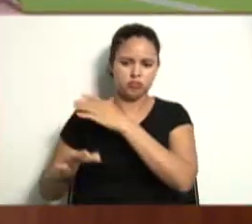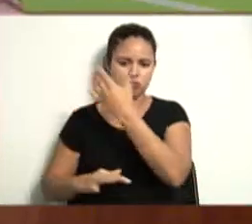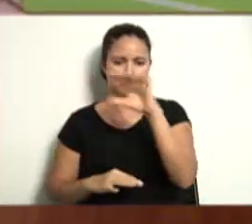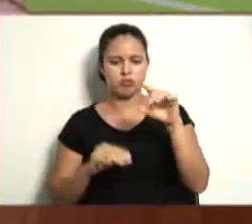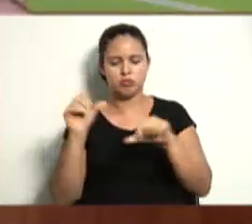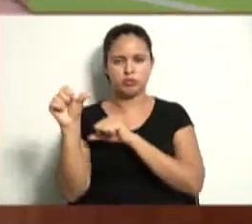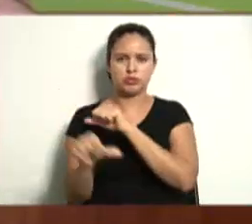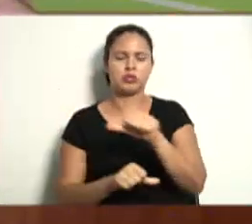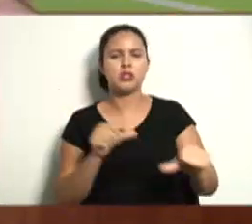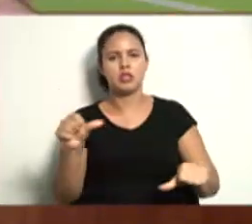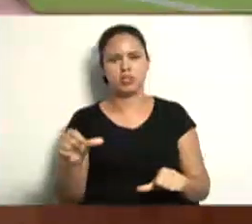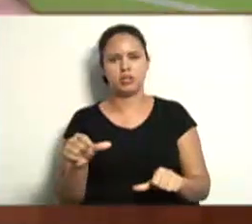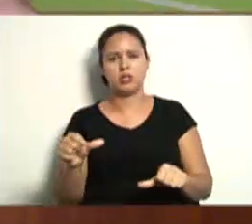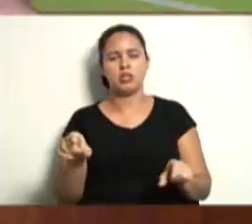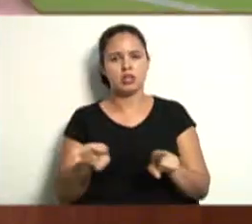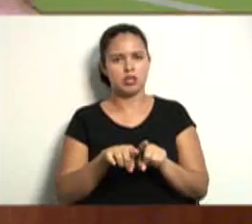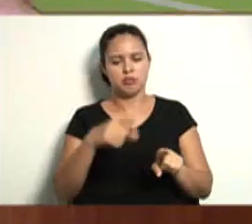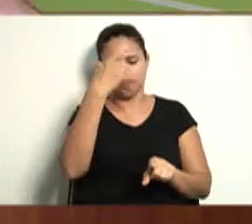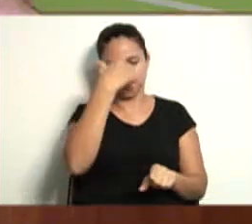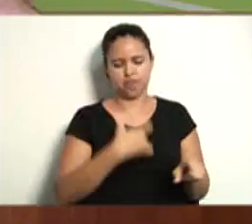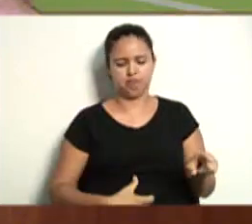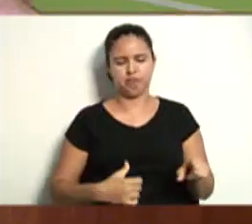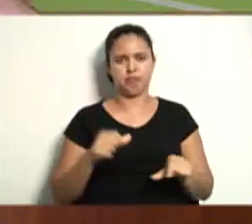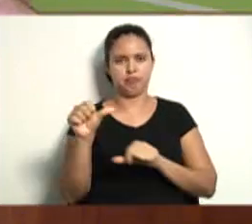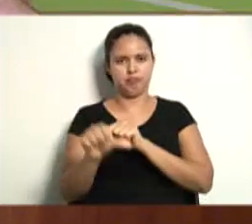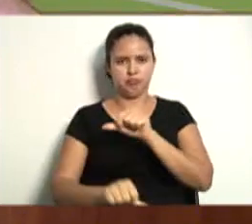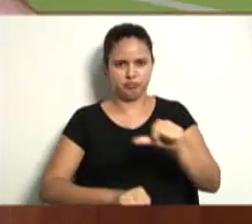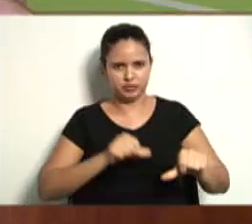indo nos transformando.